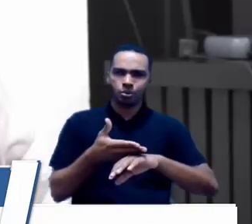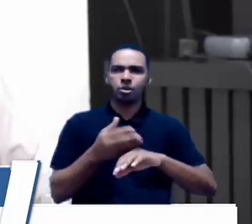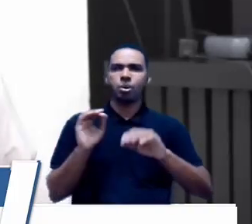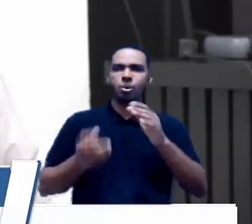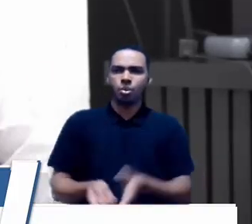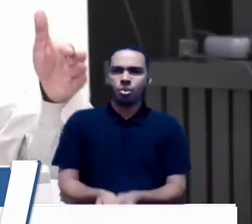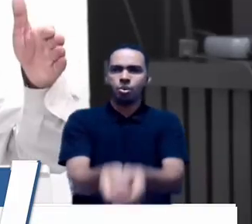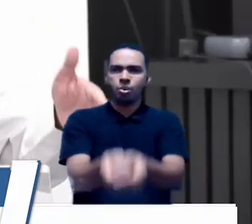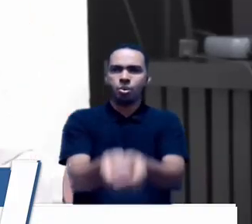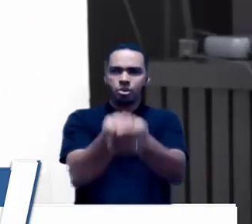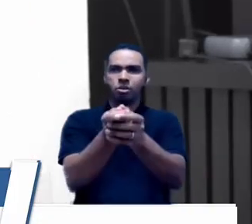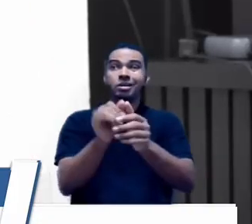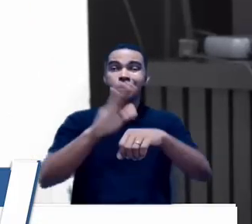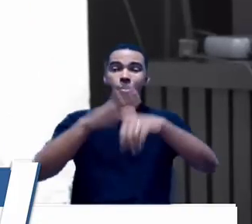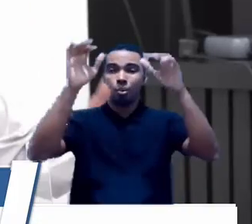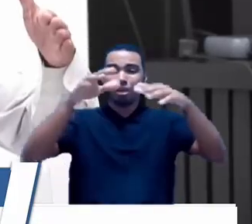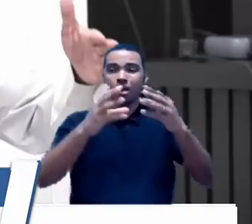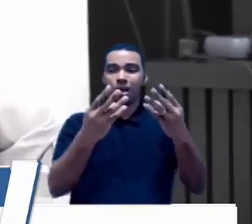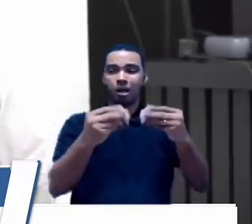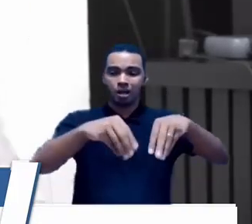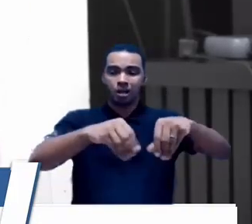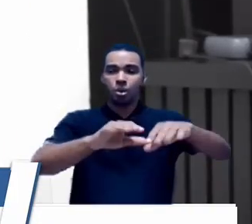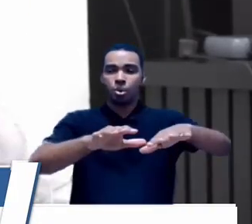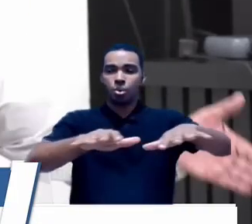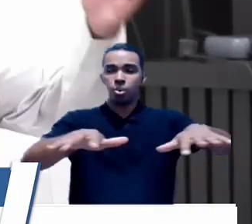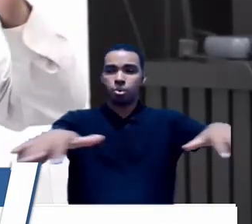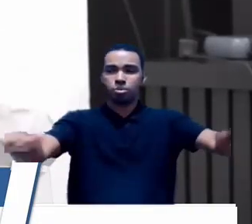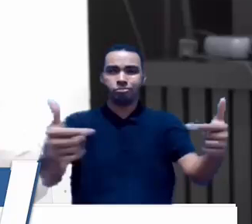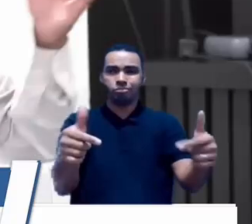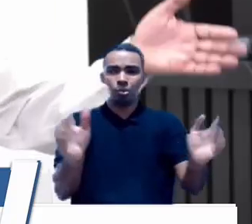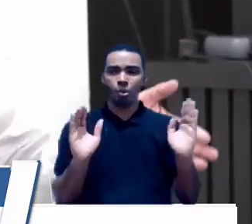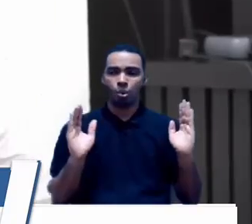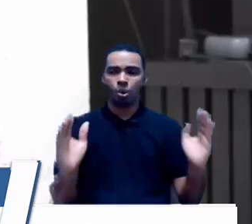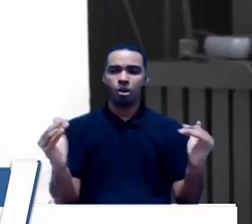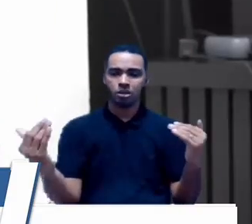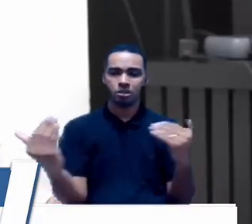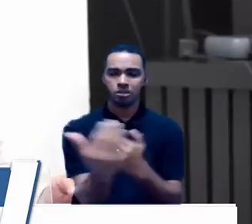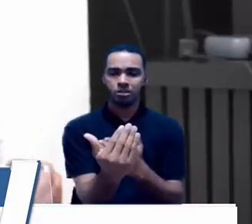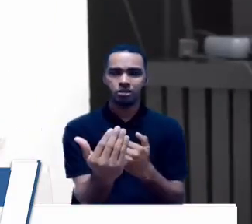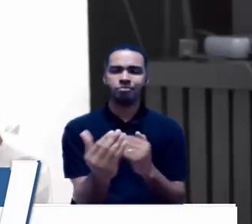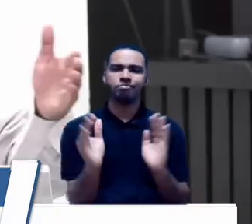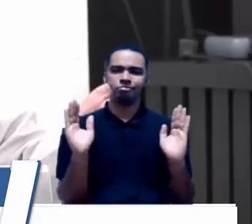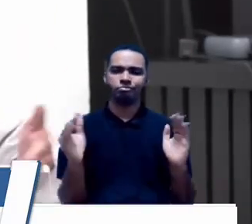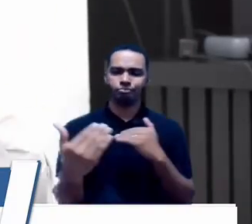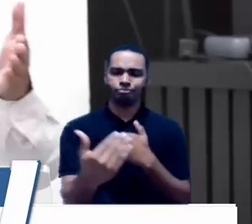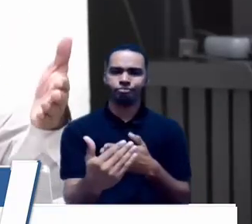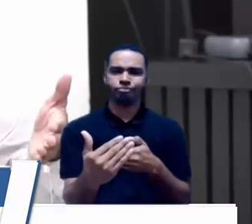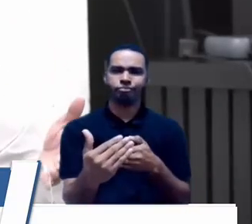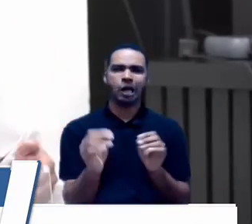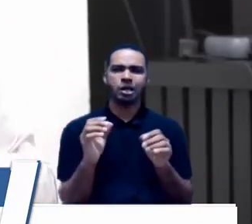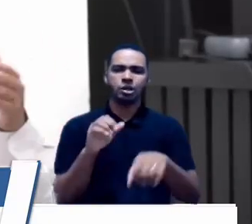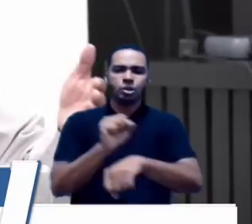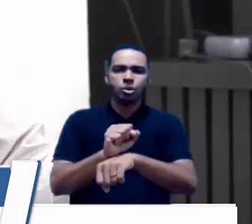embora, porque não fez a contenção dos muros, da mureta, para segurar a areia. Precisa, é